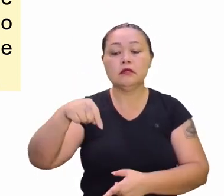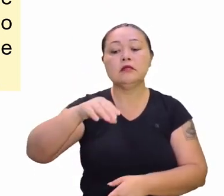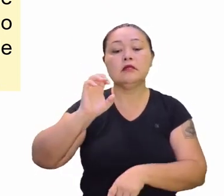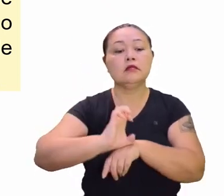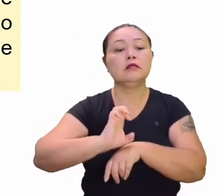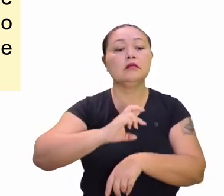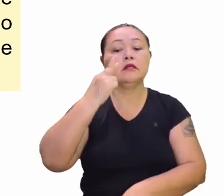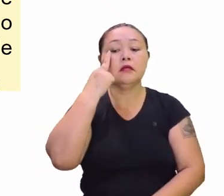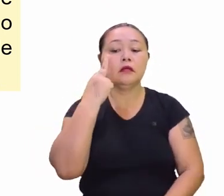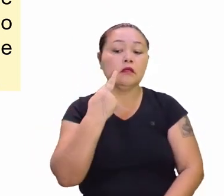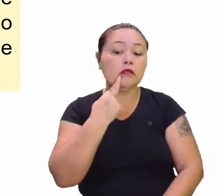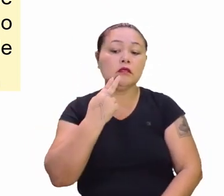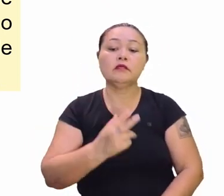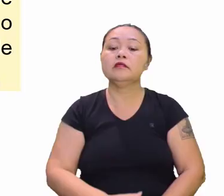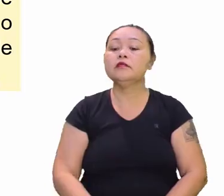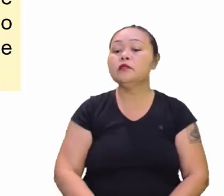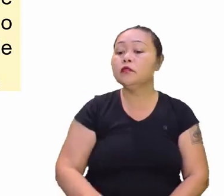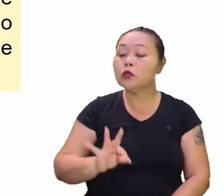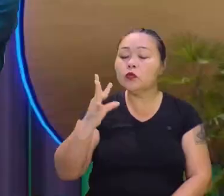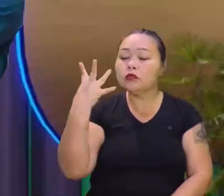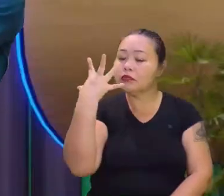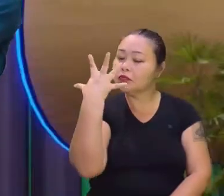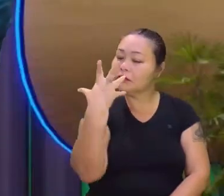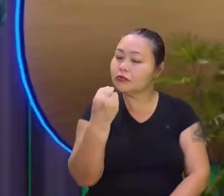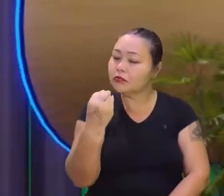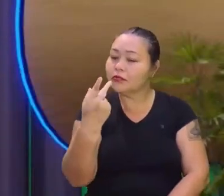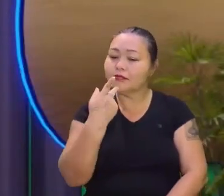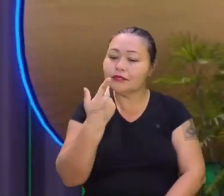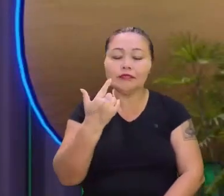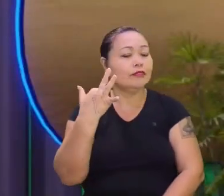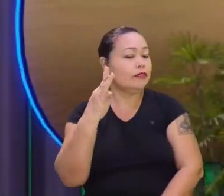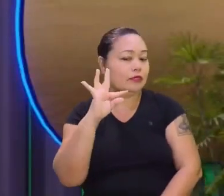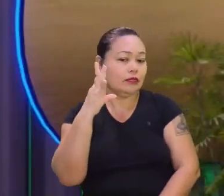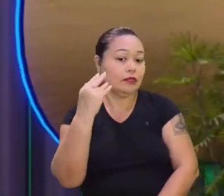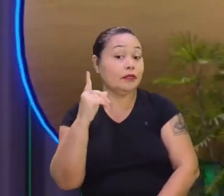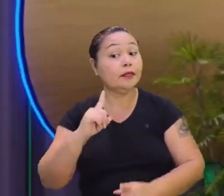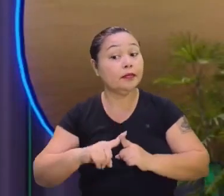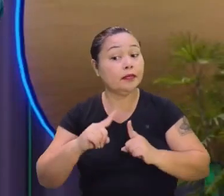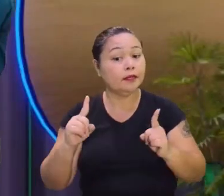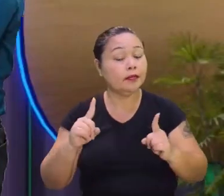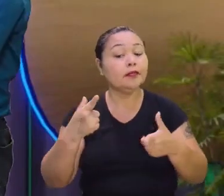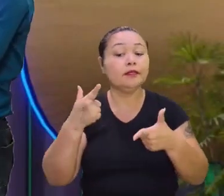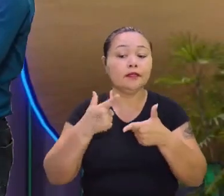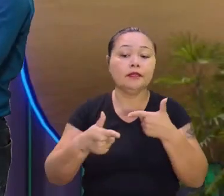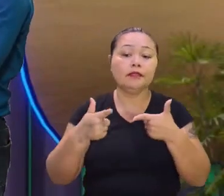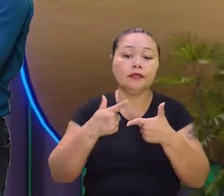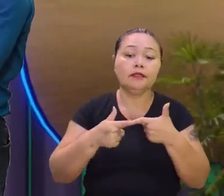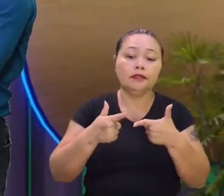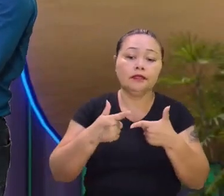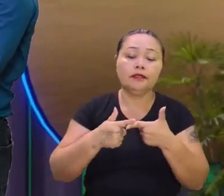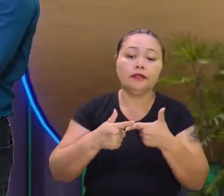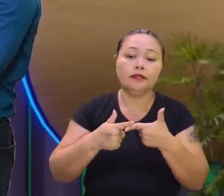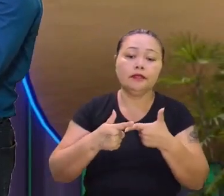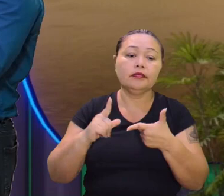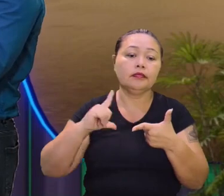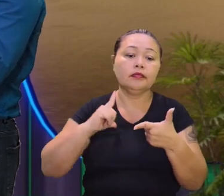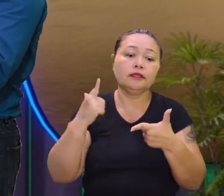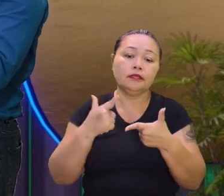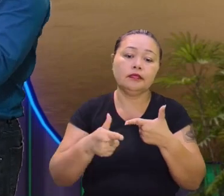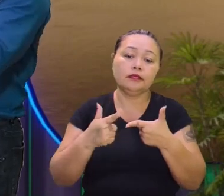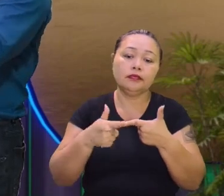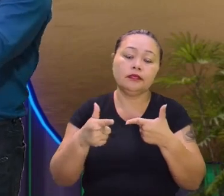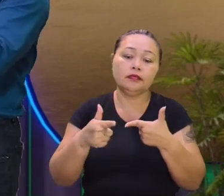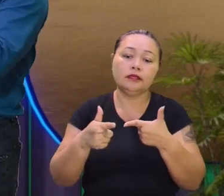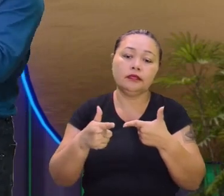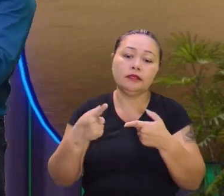Rondônia. Rogério, tudo bonito, né? Tudo que a gente está falando, mas tem problemas aí. É isso?